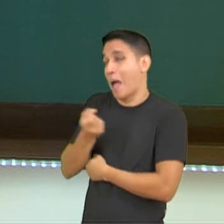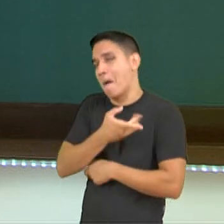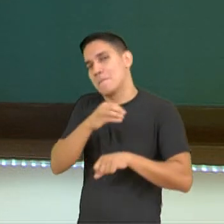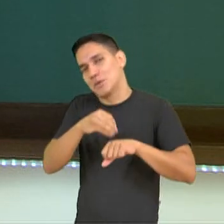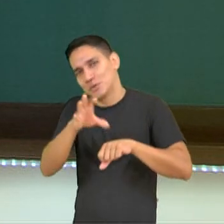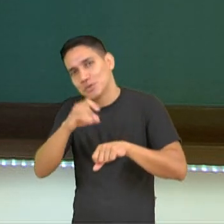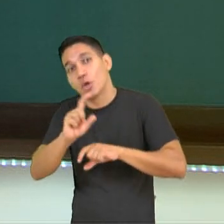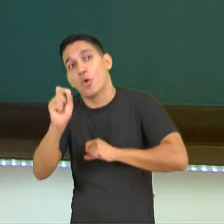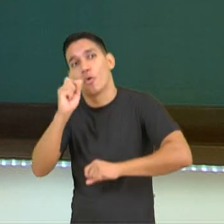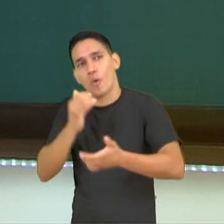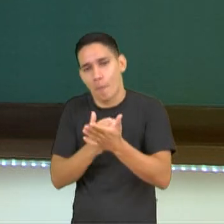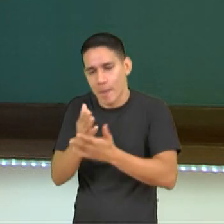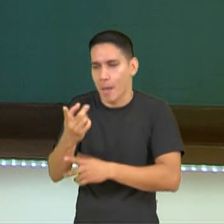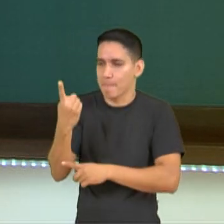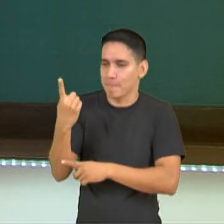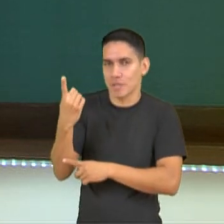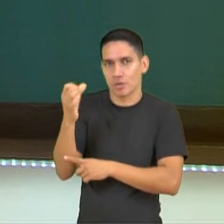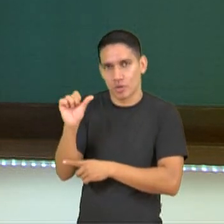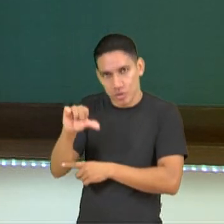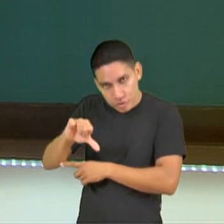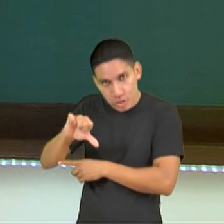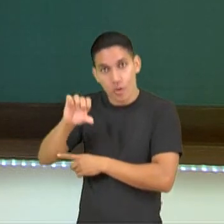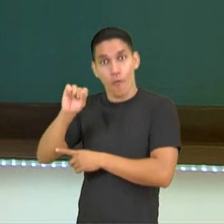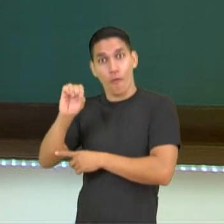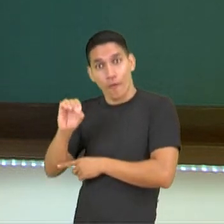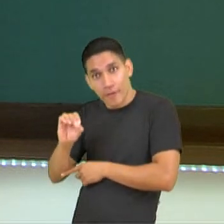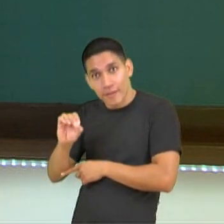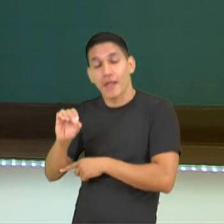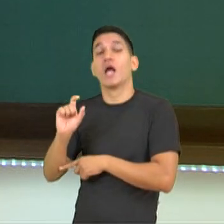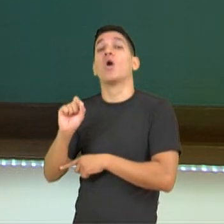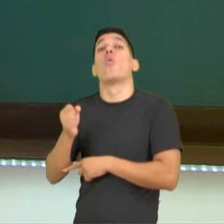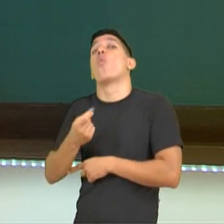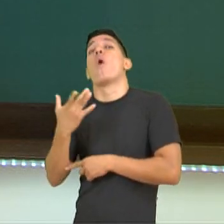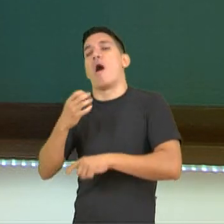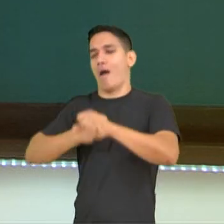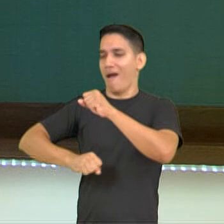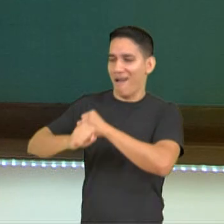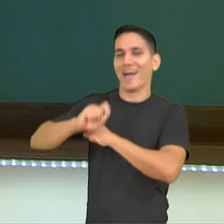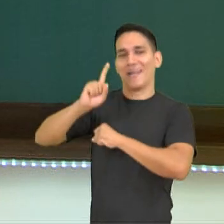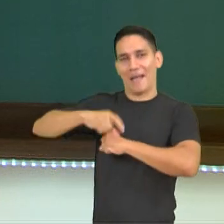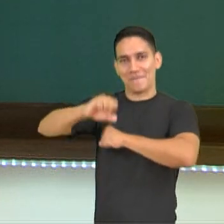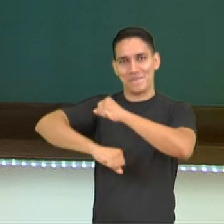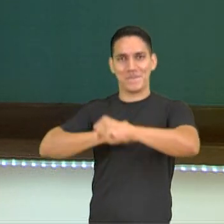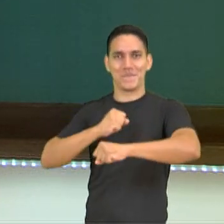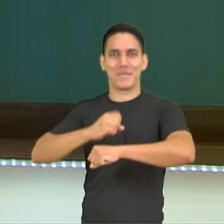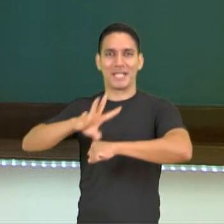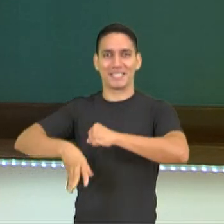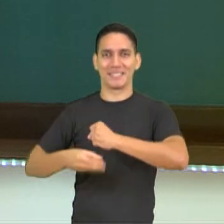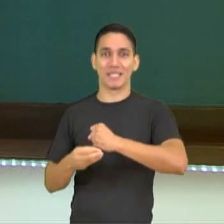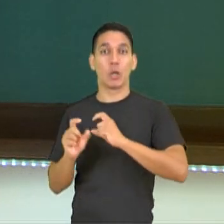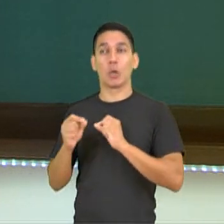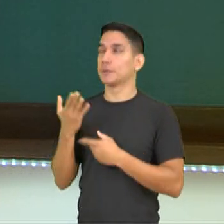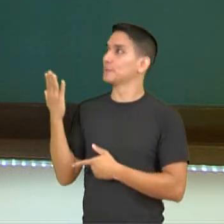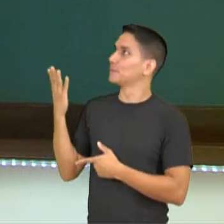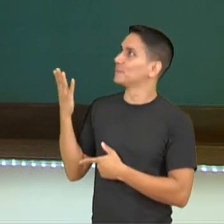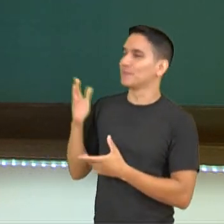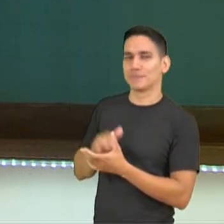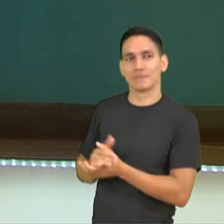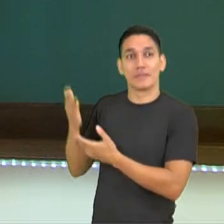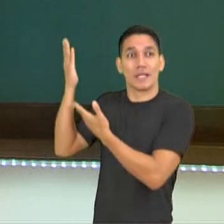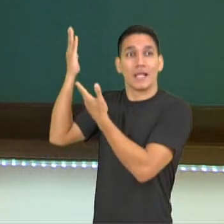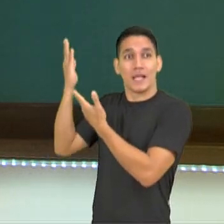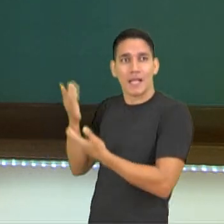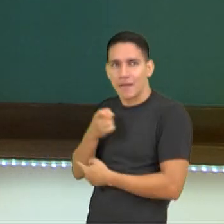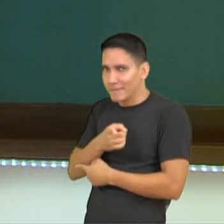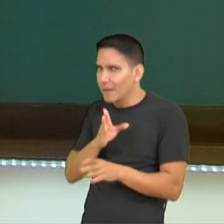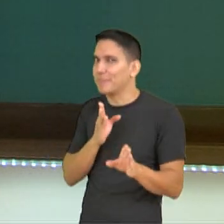sugestões, a partir de 1980, quais os anos que foram, né, bissextos ali. Então, aí a partir daí